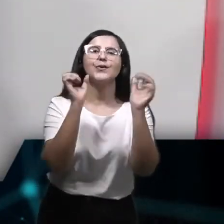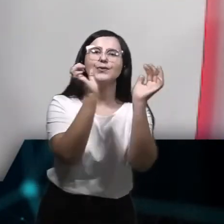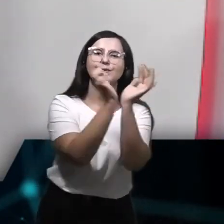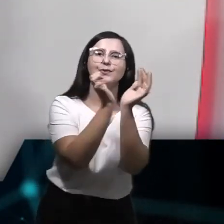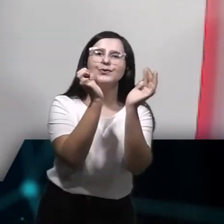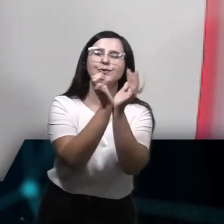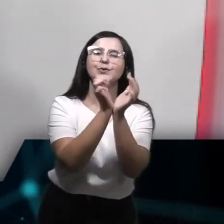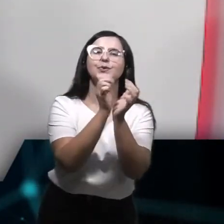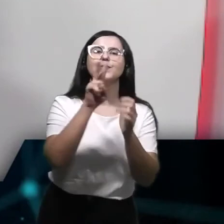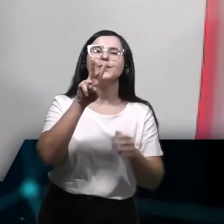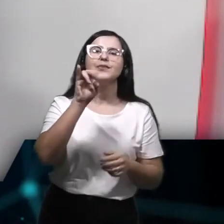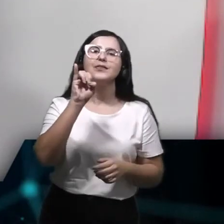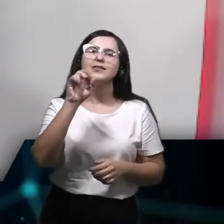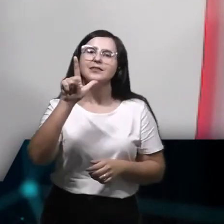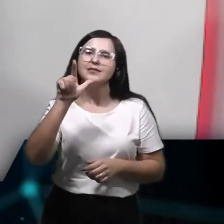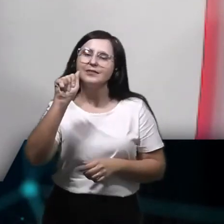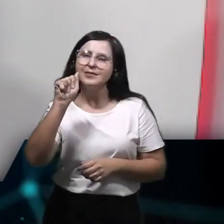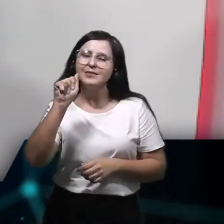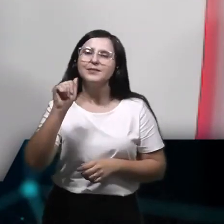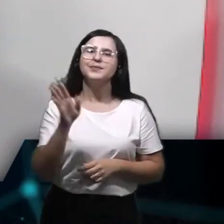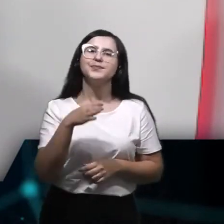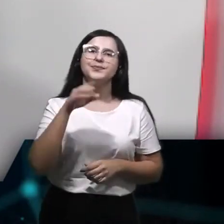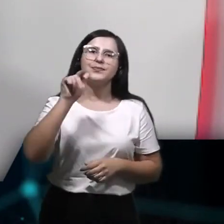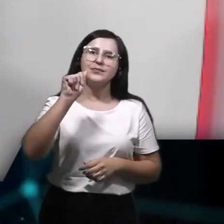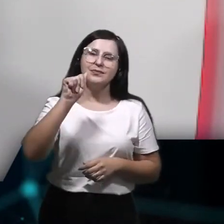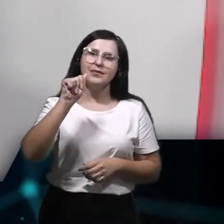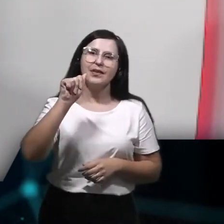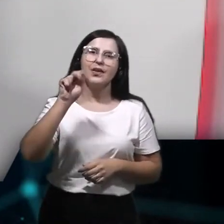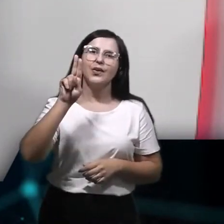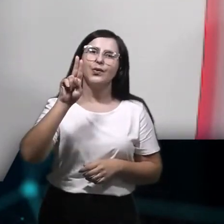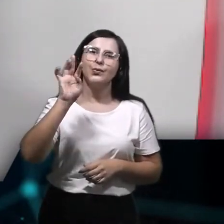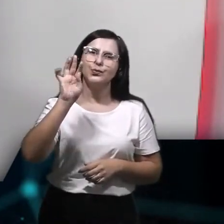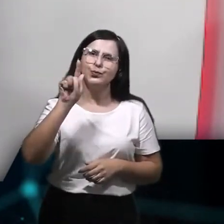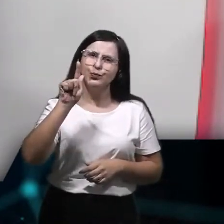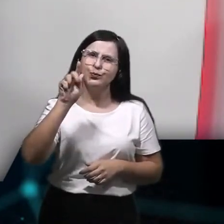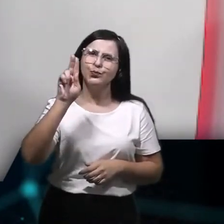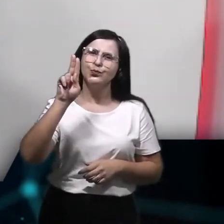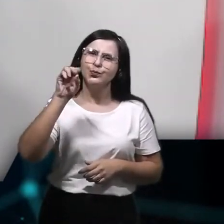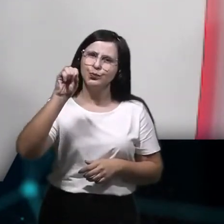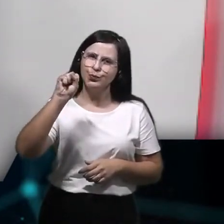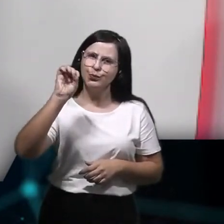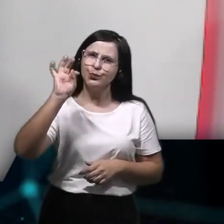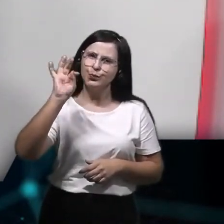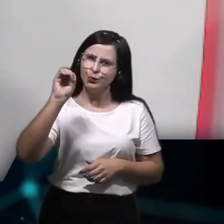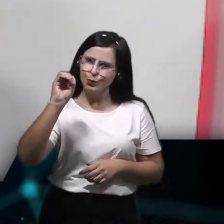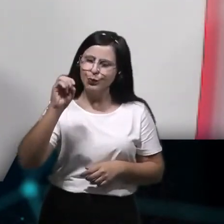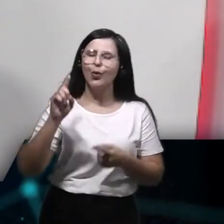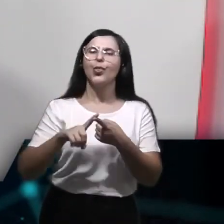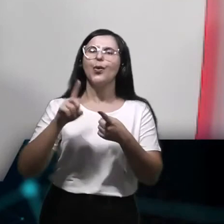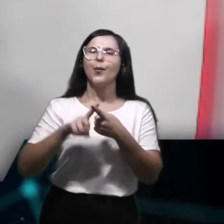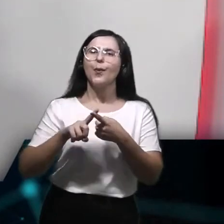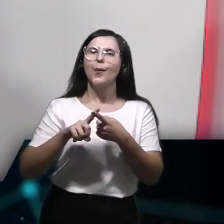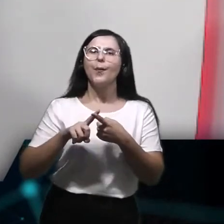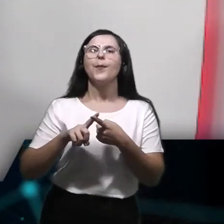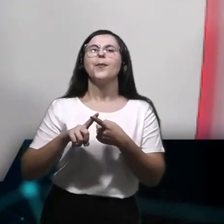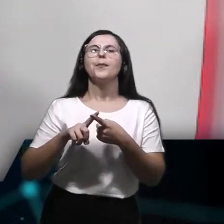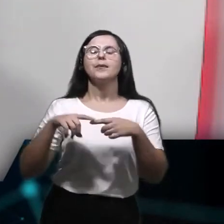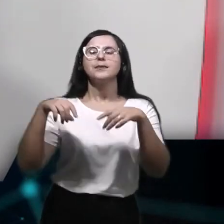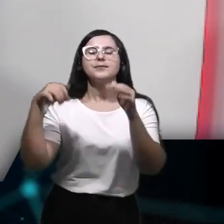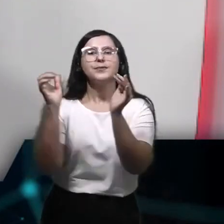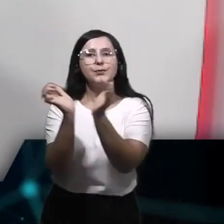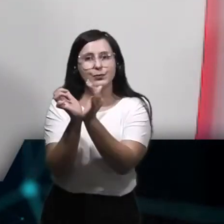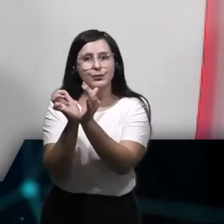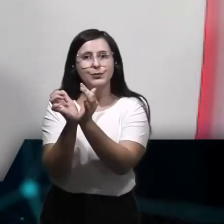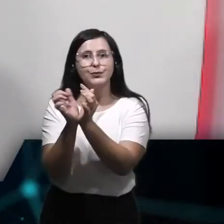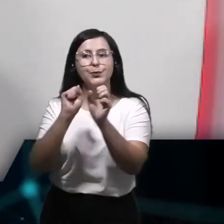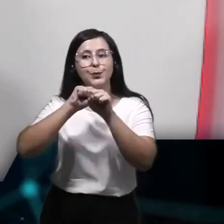moradores da Vila Augusta, lá o nome de Branquinho, tá certo? A Associação Agrícola lá das Queimadas, que eu estive presente lá, tá certo? A gente fez um debate